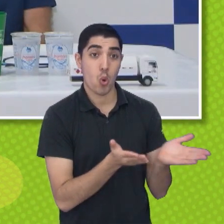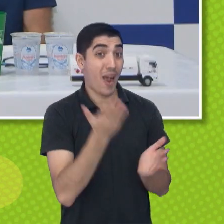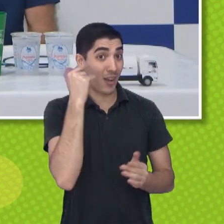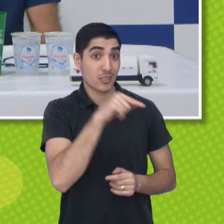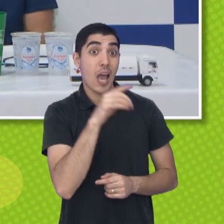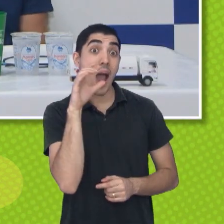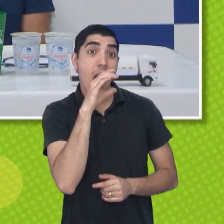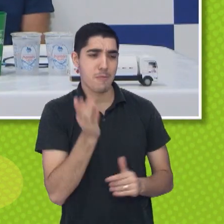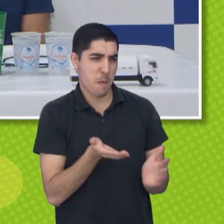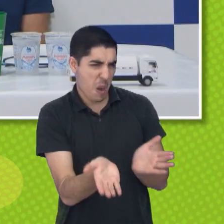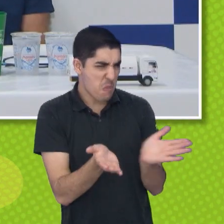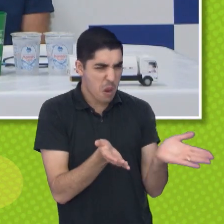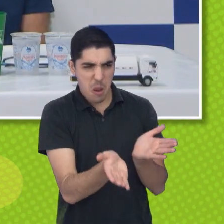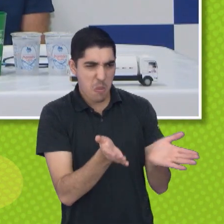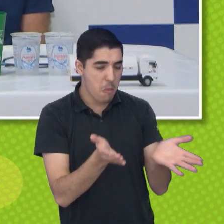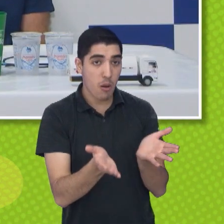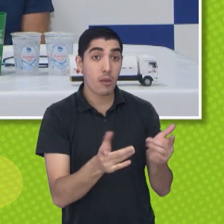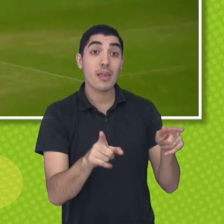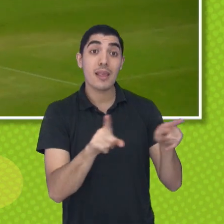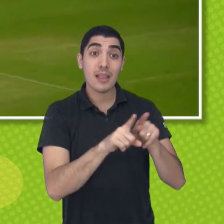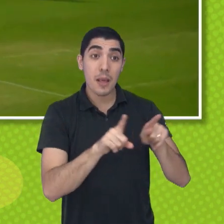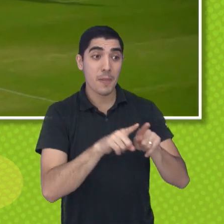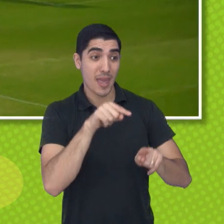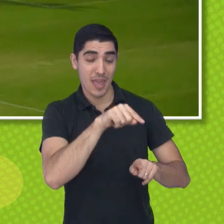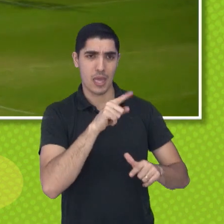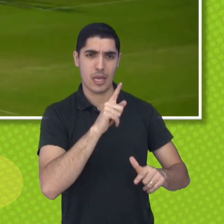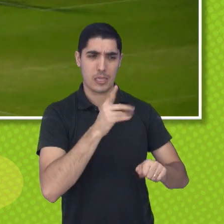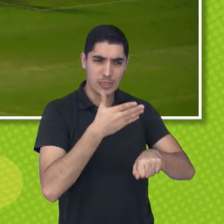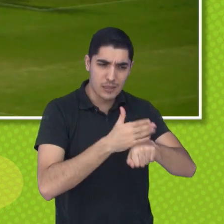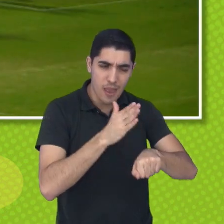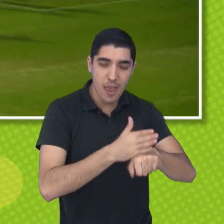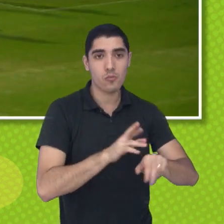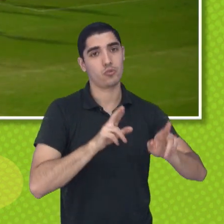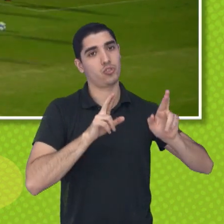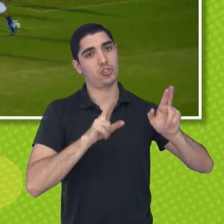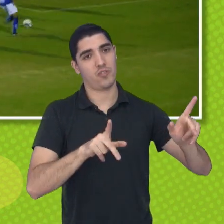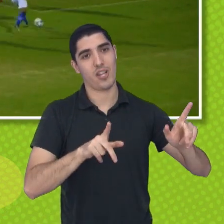e uma plataforma de trabalho, de construção de treino diferente.